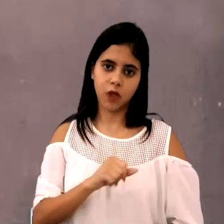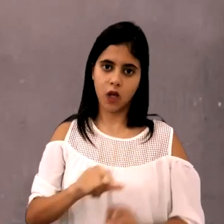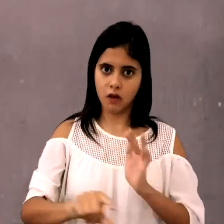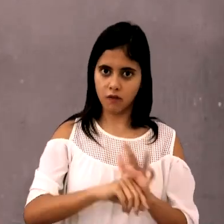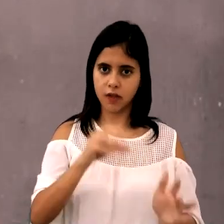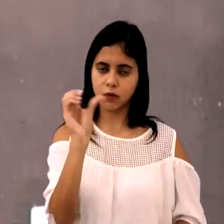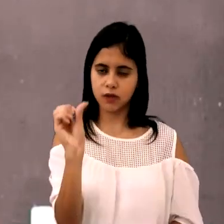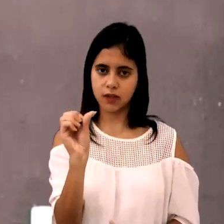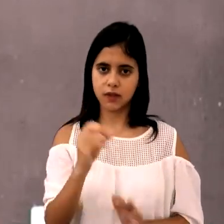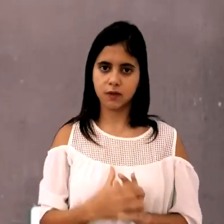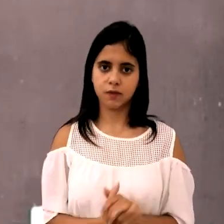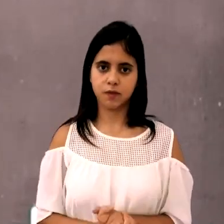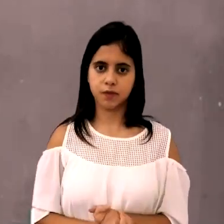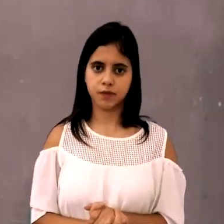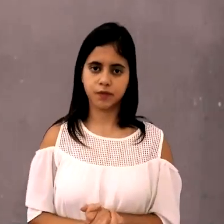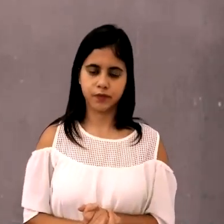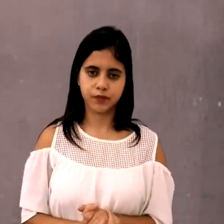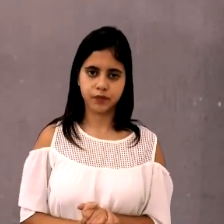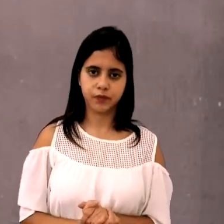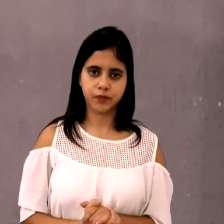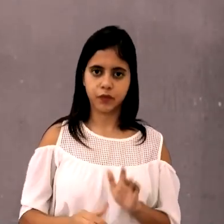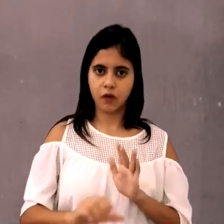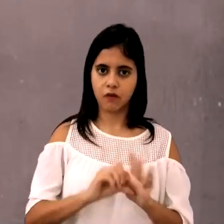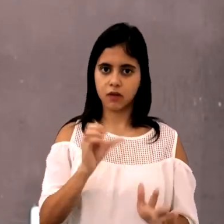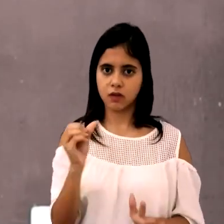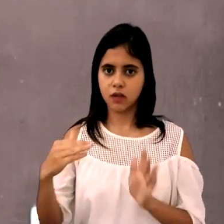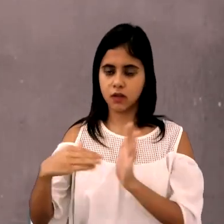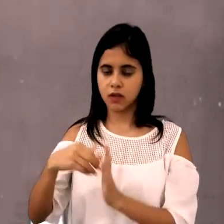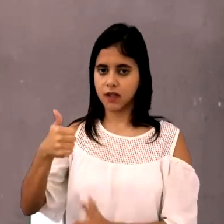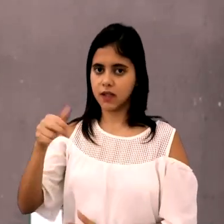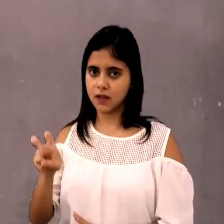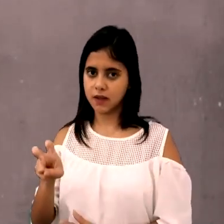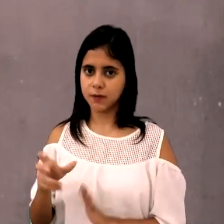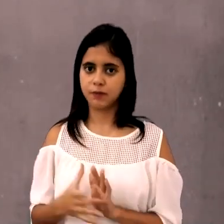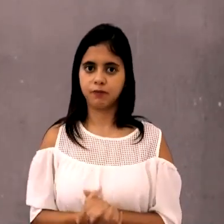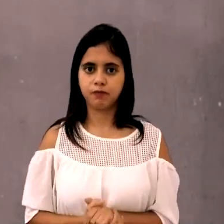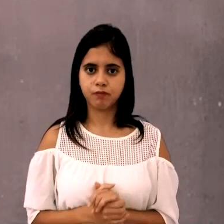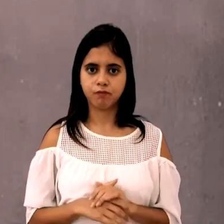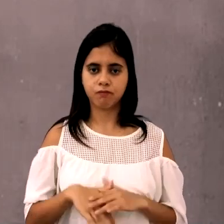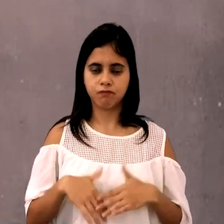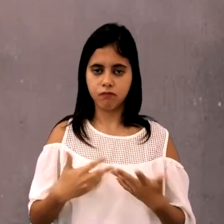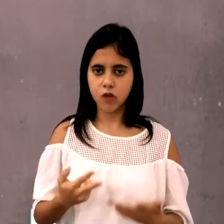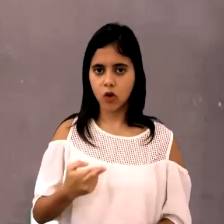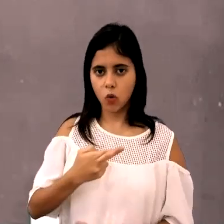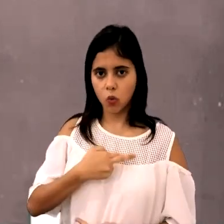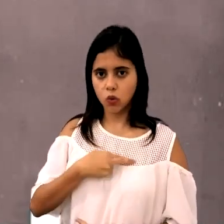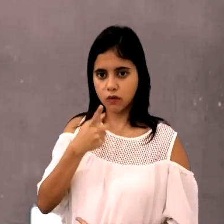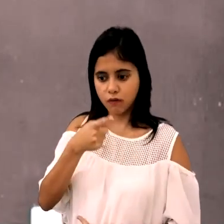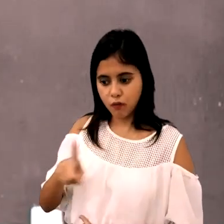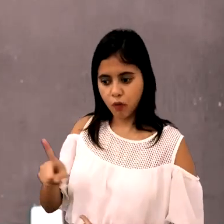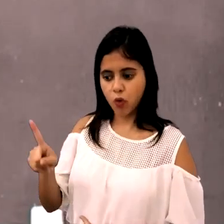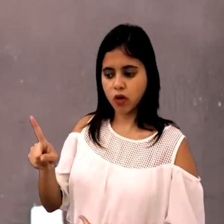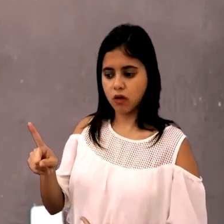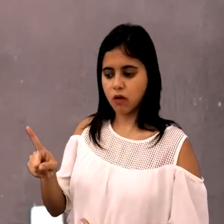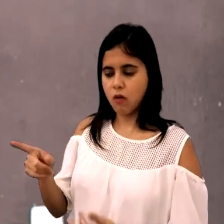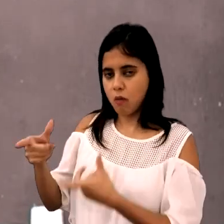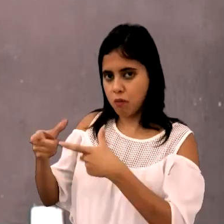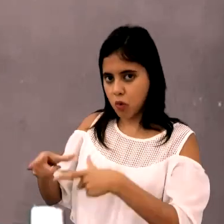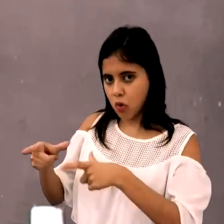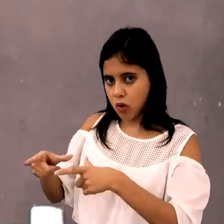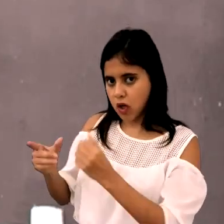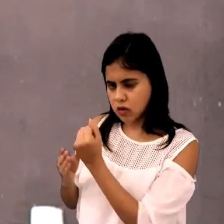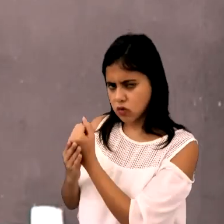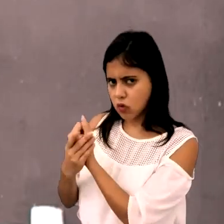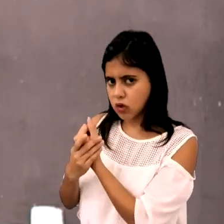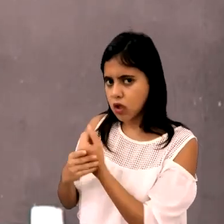Vamos para o verso 6. Do verso 6 ao verso 15. Então Ruth foi para a eira e fez